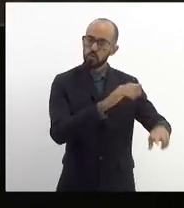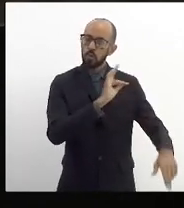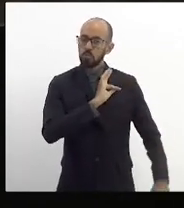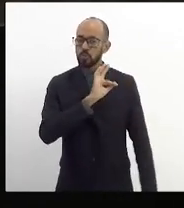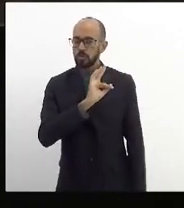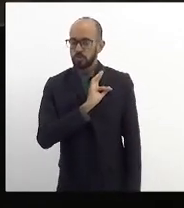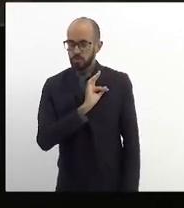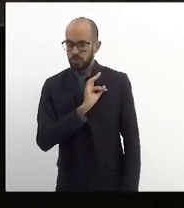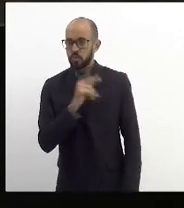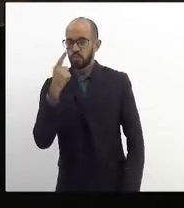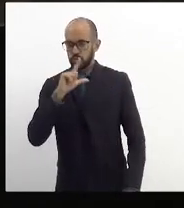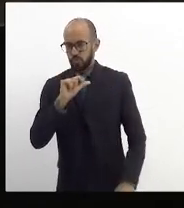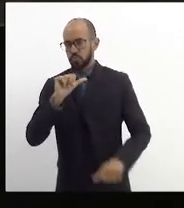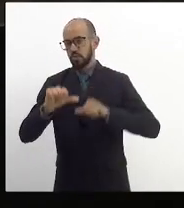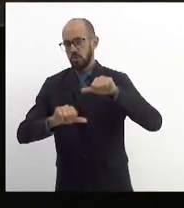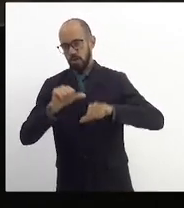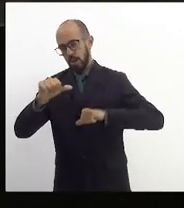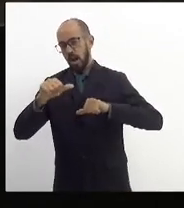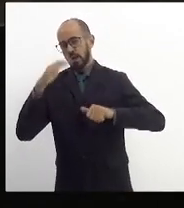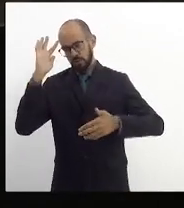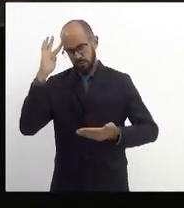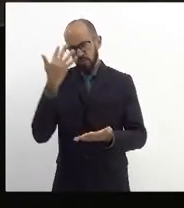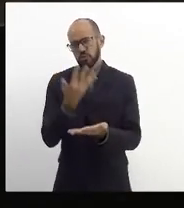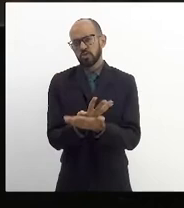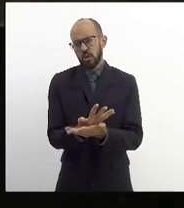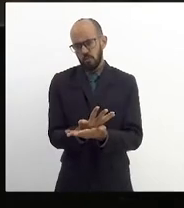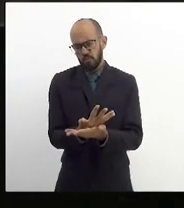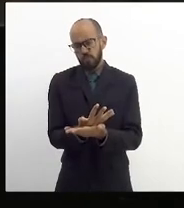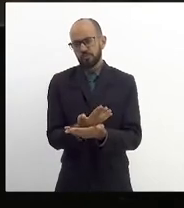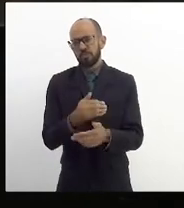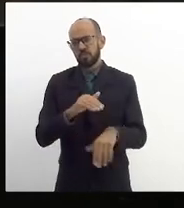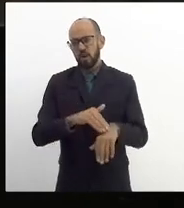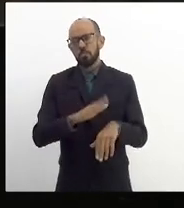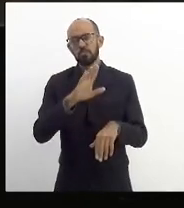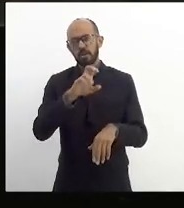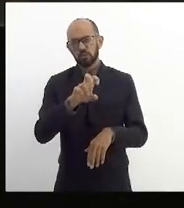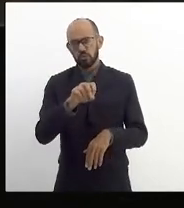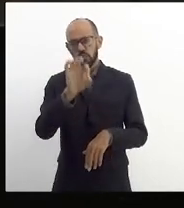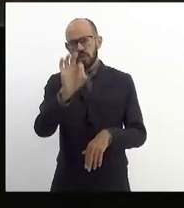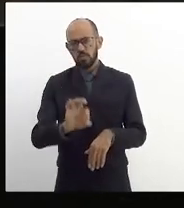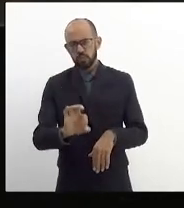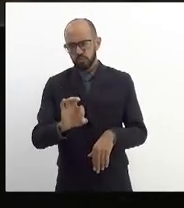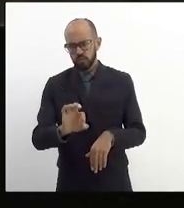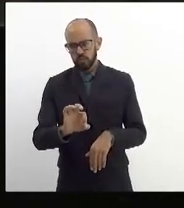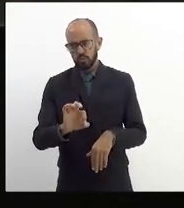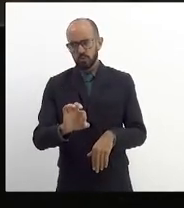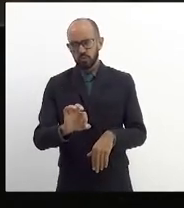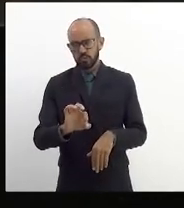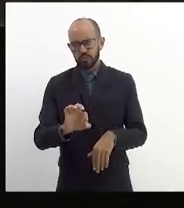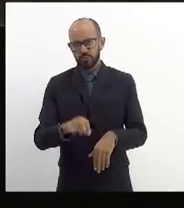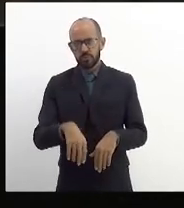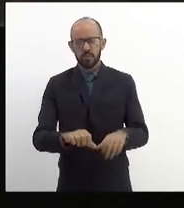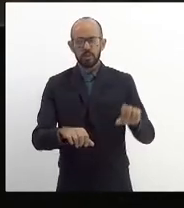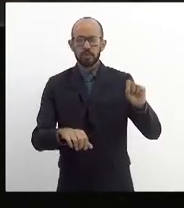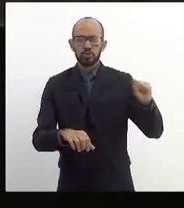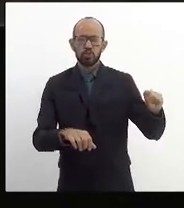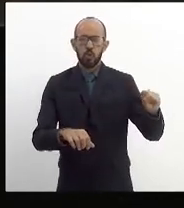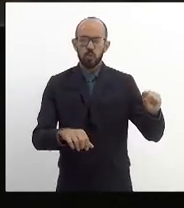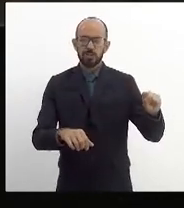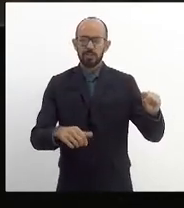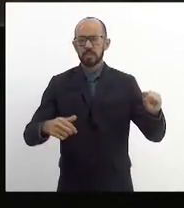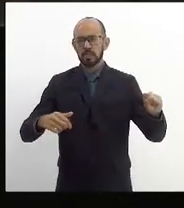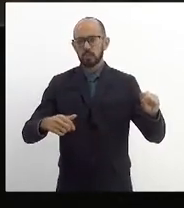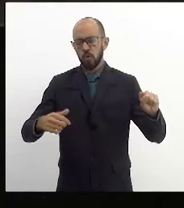conseguimos alterar aquela decisão e um aumento de cinquenta por cento e se saiu de 8 Riacho para